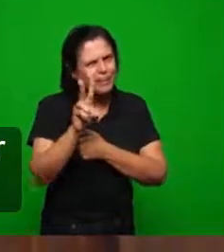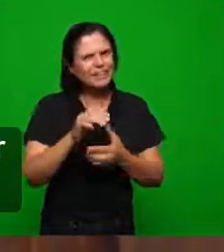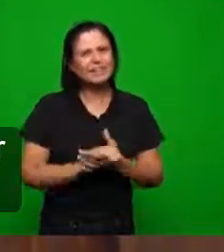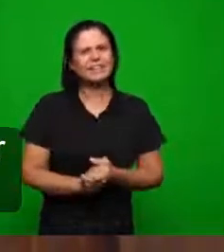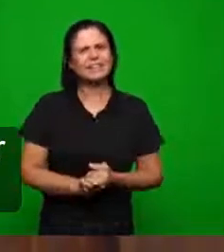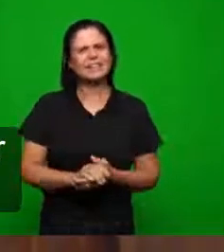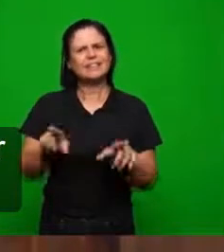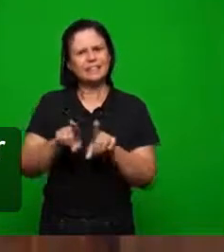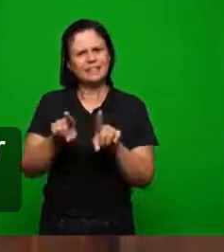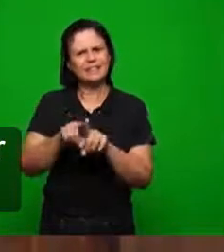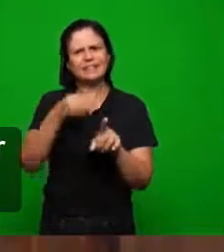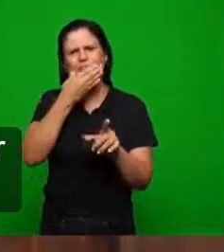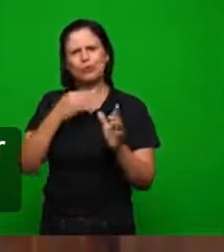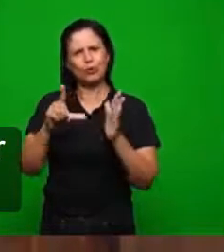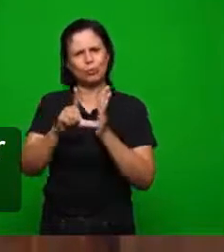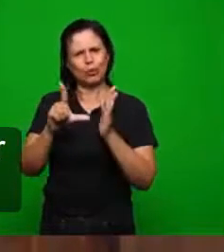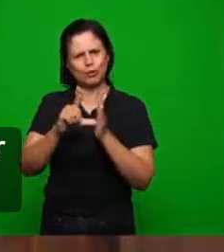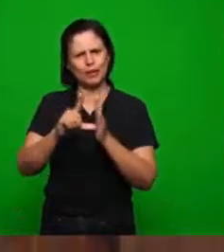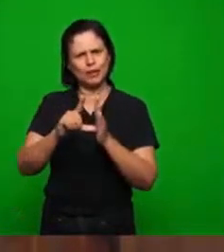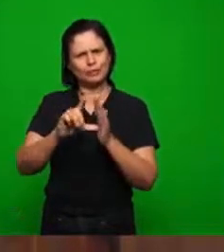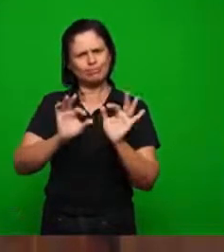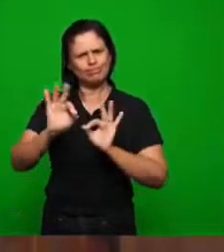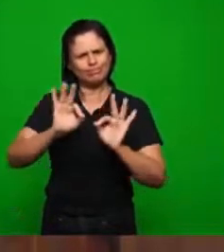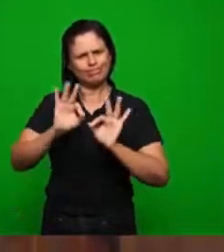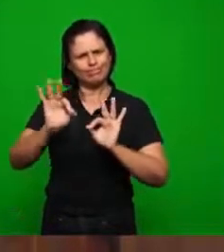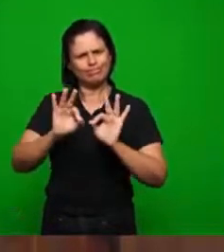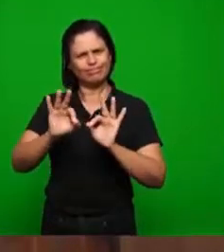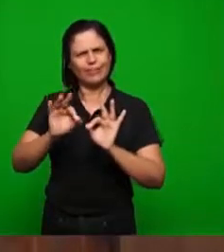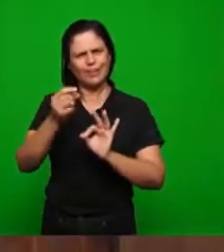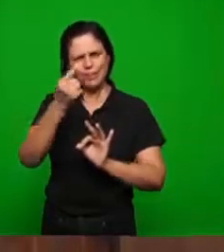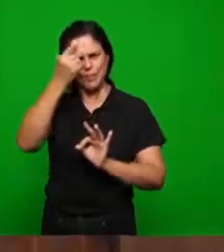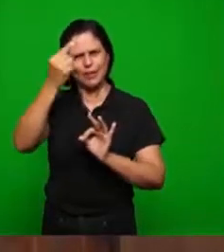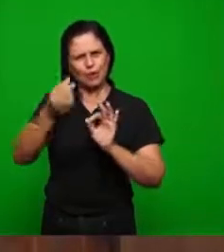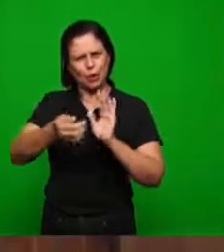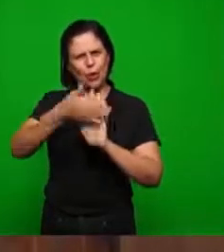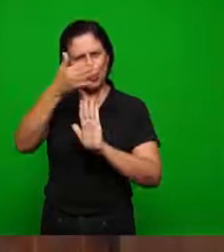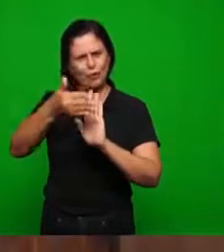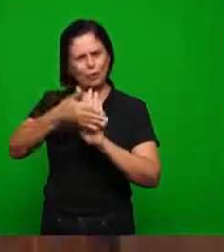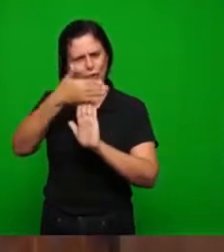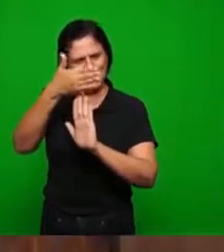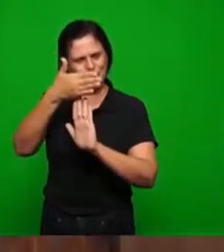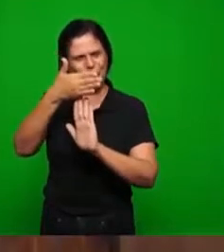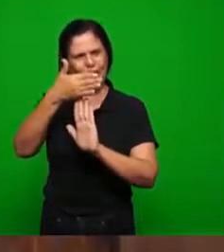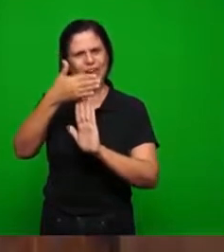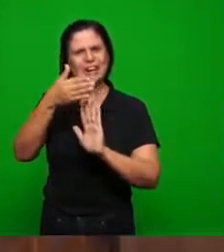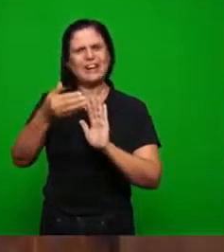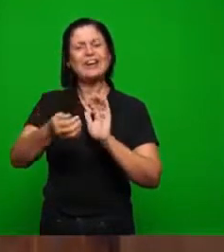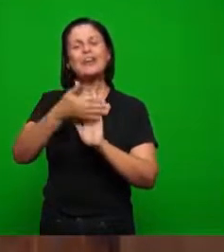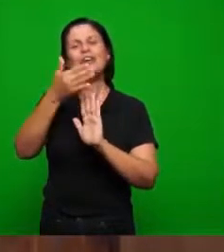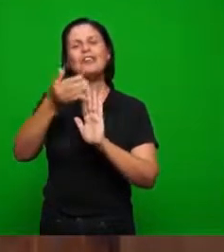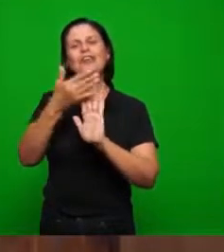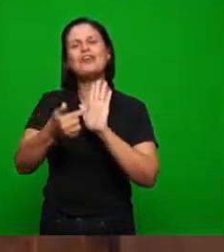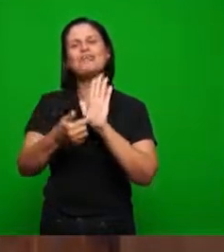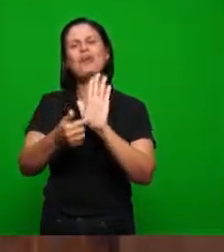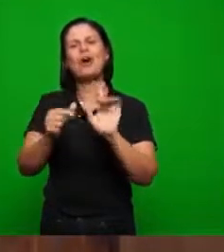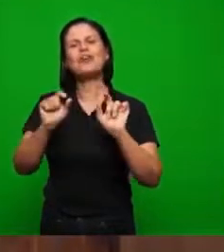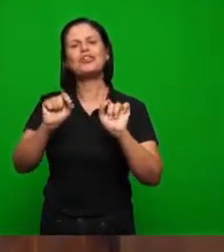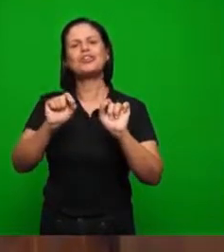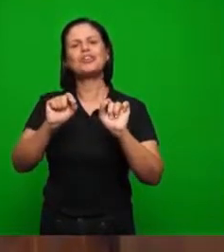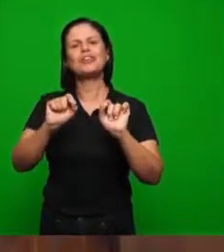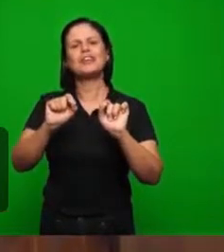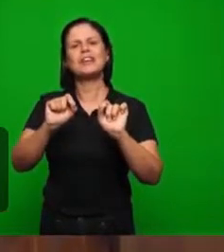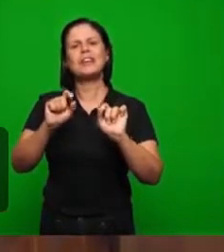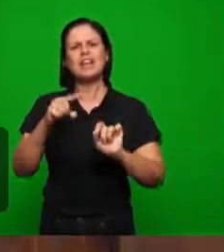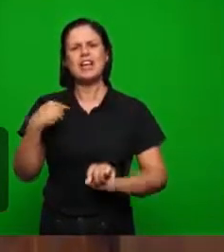hino da Reforma tem ainda um outro aspecto do Espírito de Fortaleza, que é quando o hino canta a expressão que diz assim,